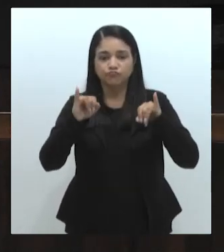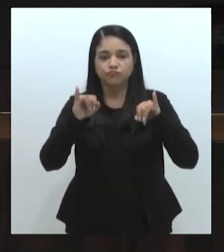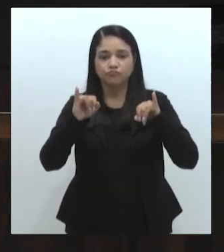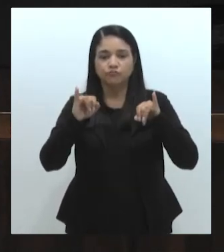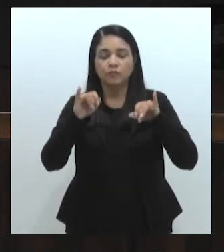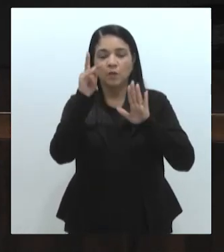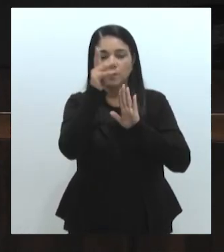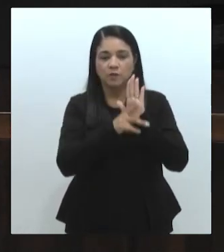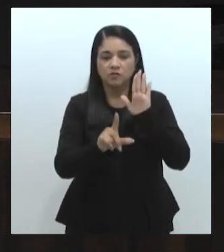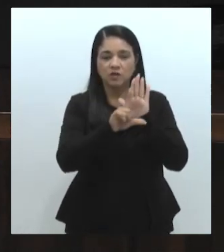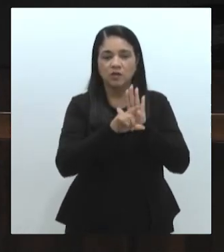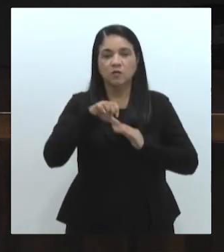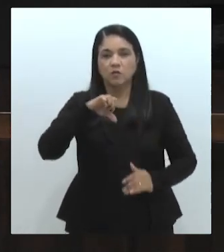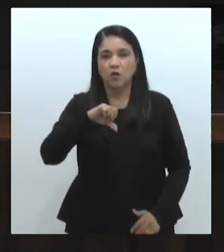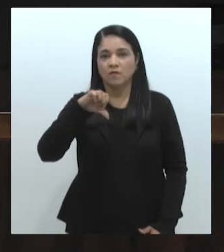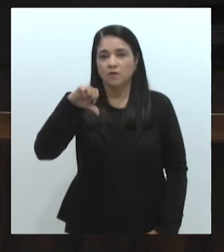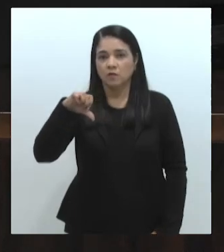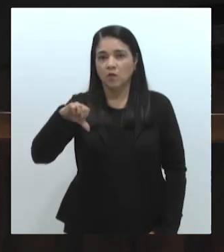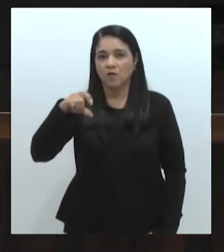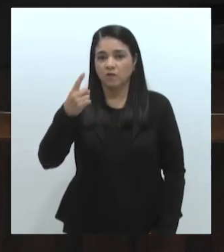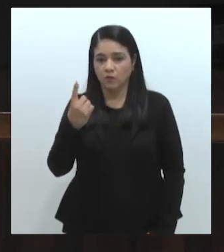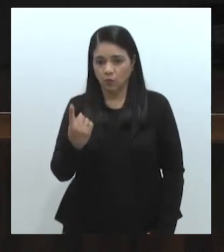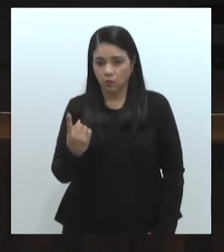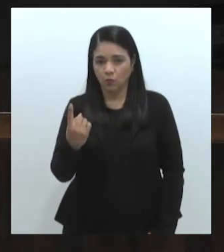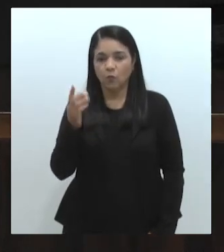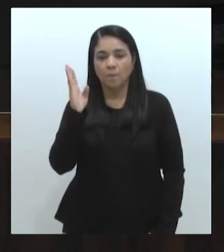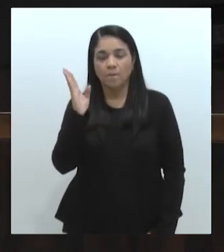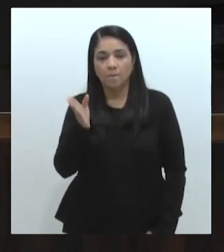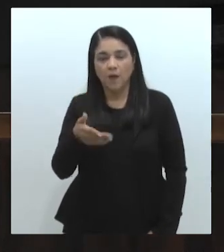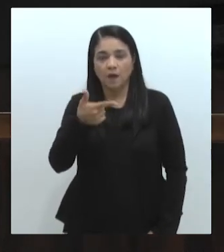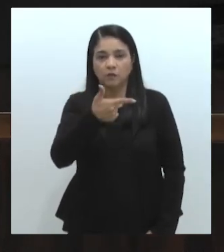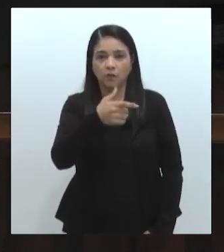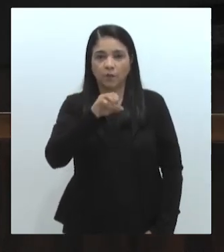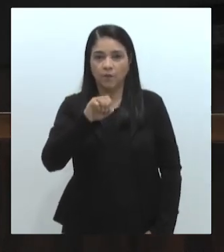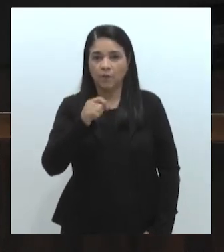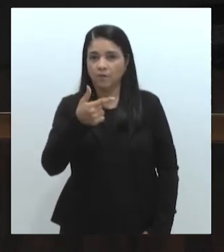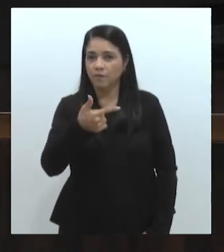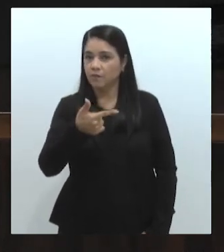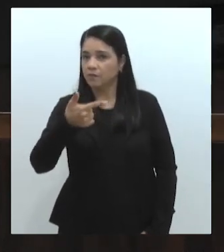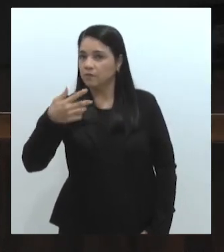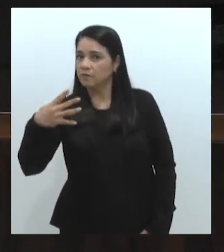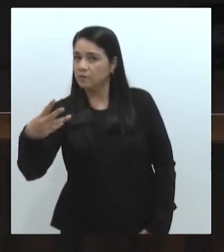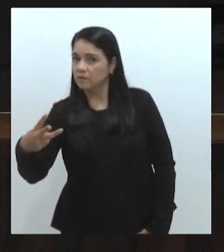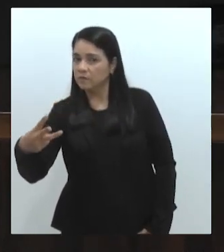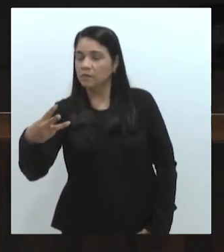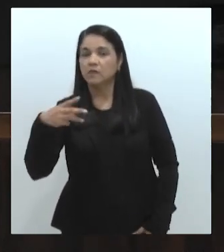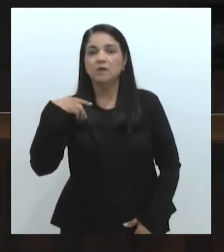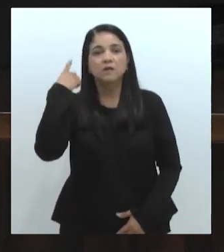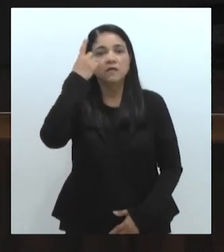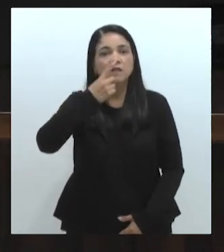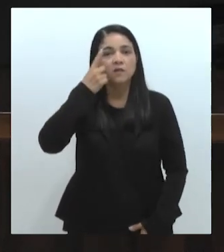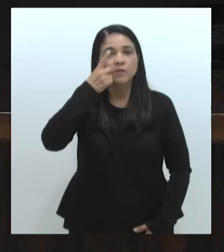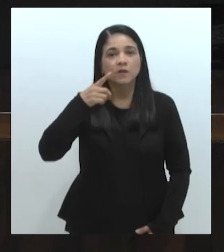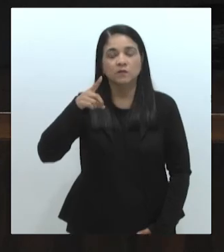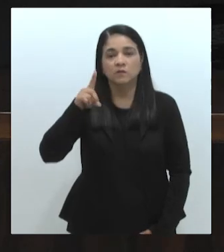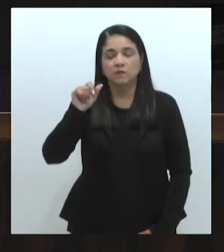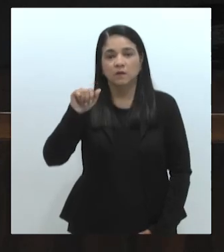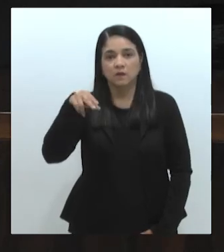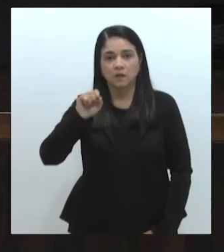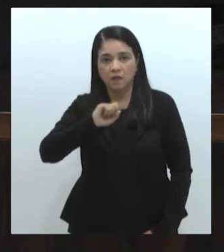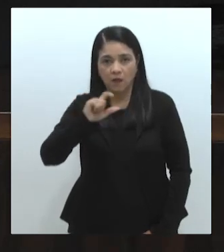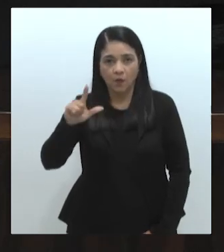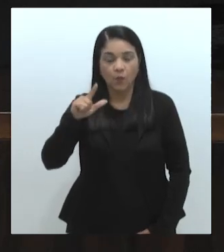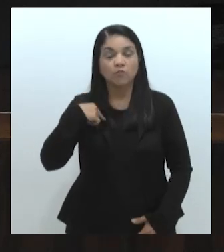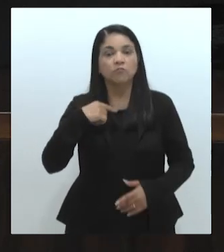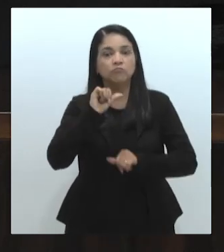Anuncio projeto de lei número 991 de 2023, de autoria do deputado Daniel Librelon,